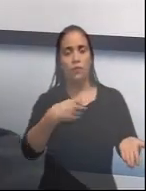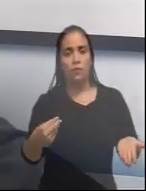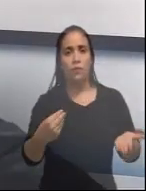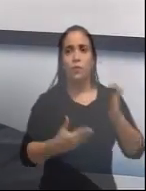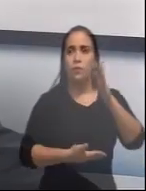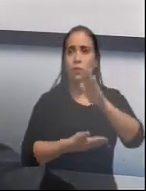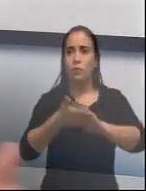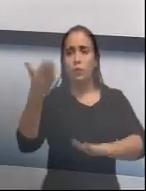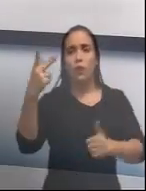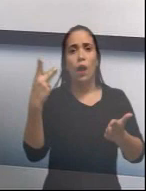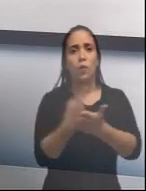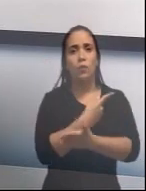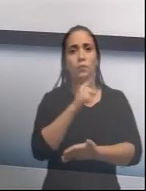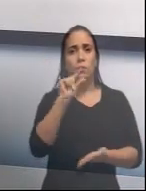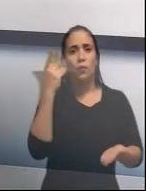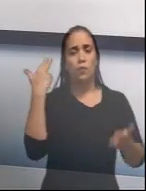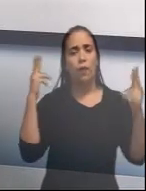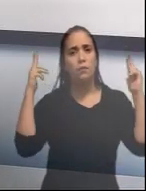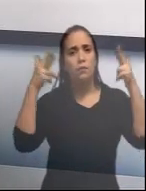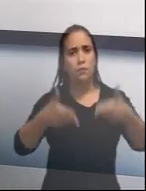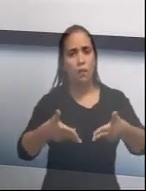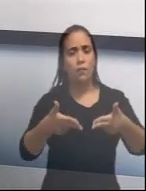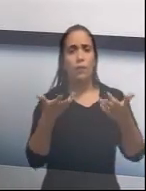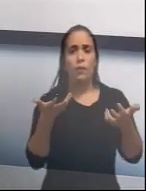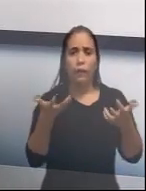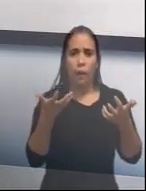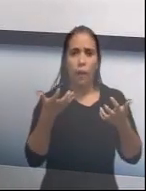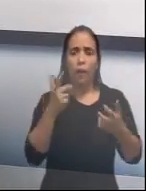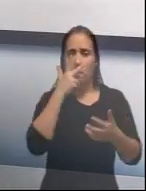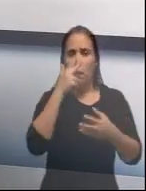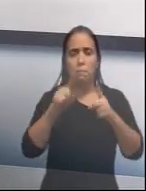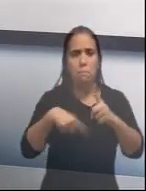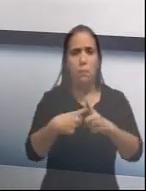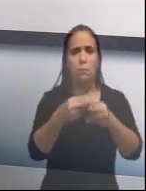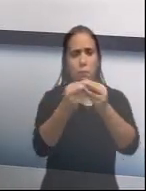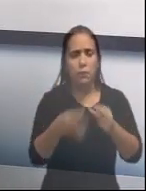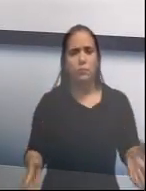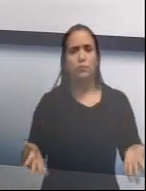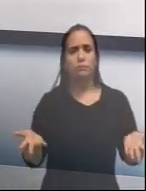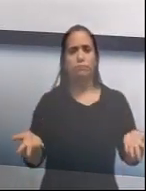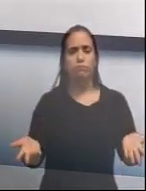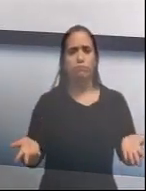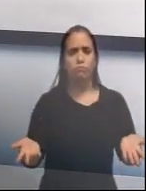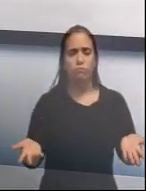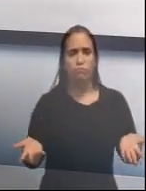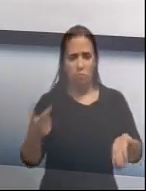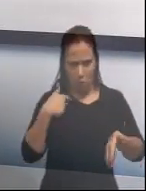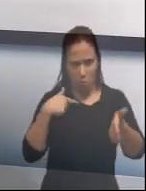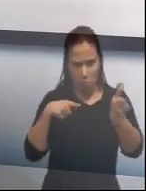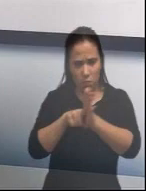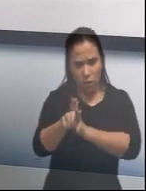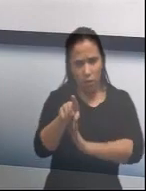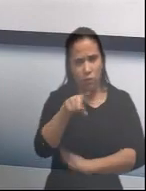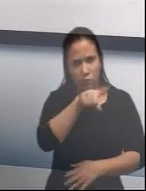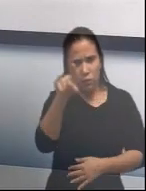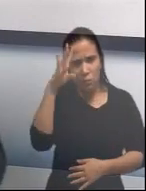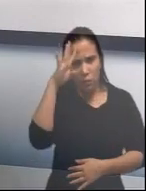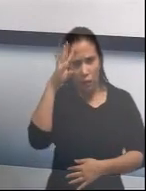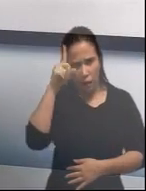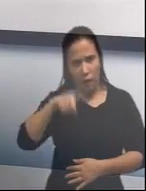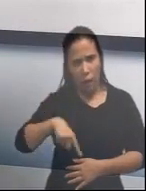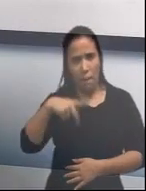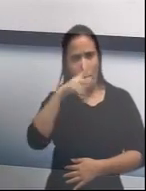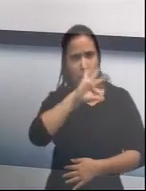já tinha sido vítima de um roubo, e ele queria ainda prejudicar. E eu pergunto, essa é a função da